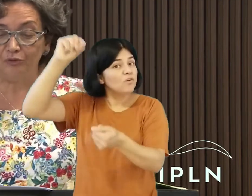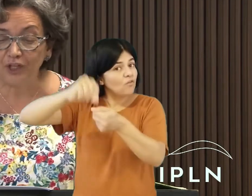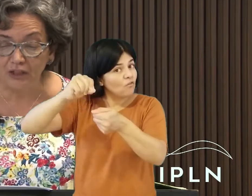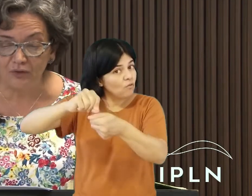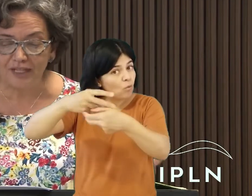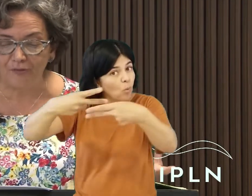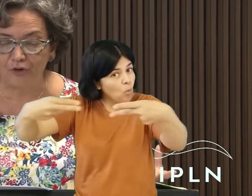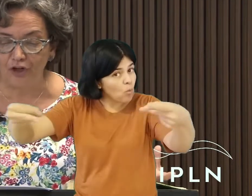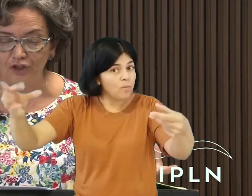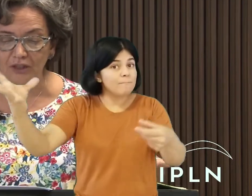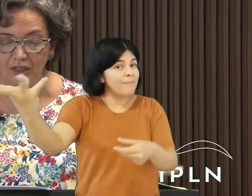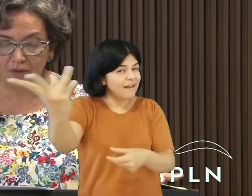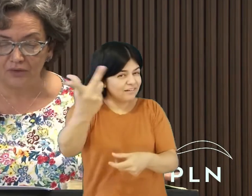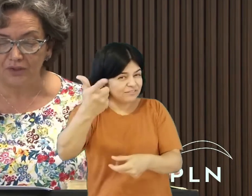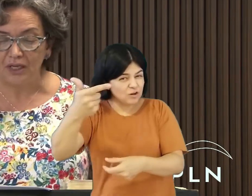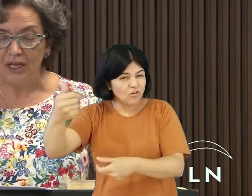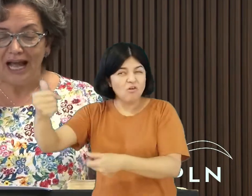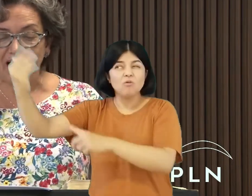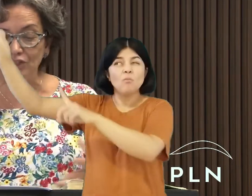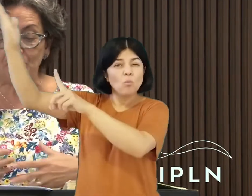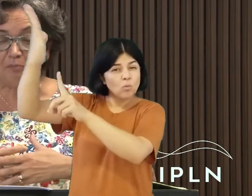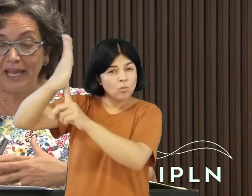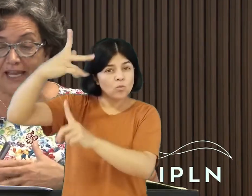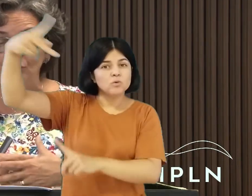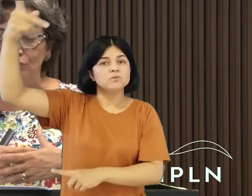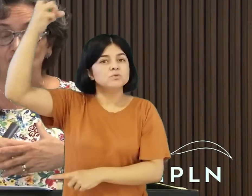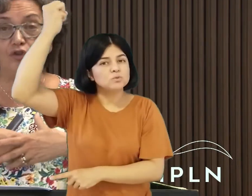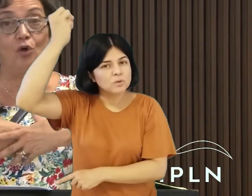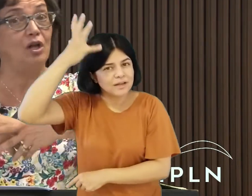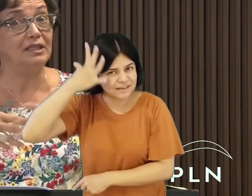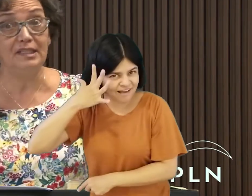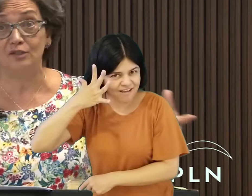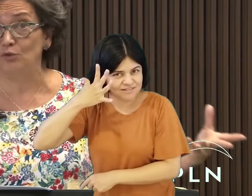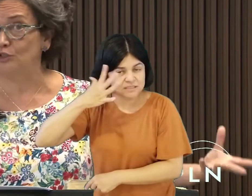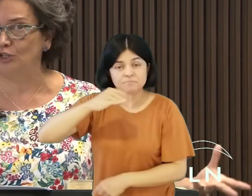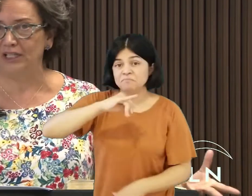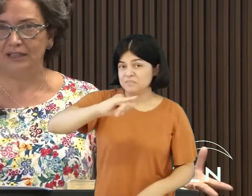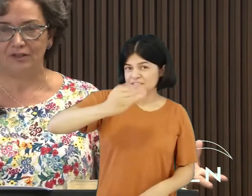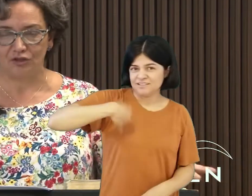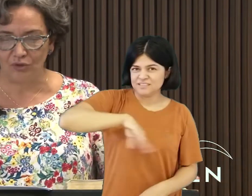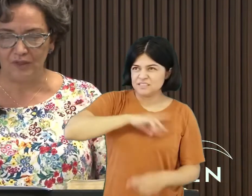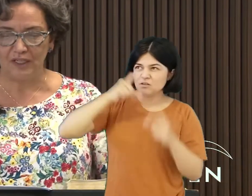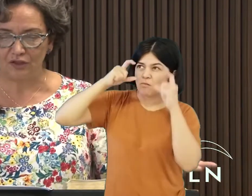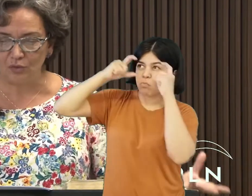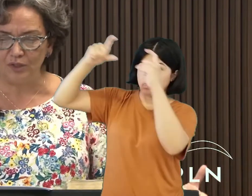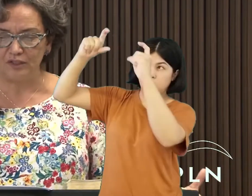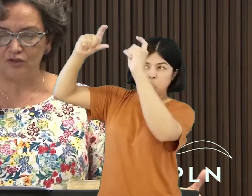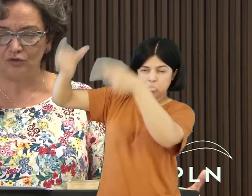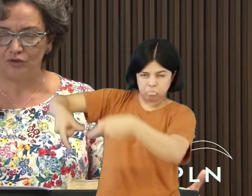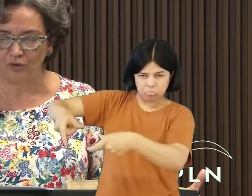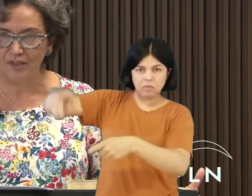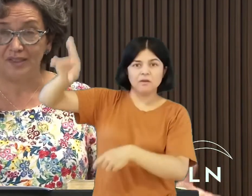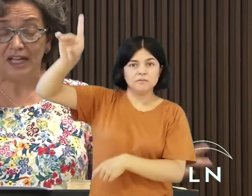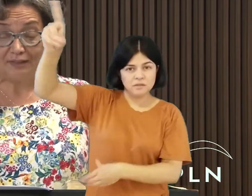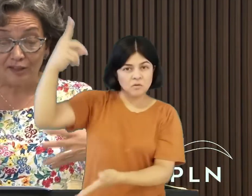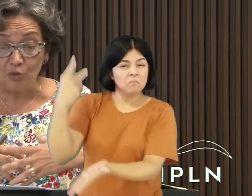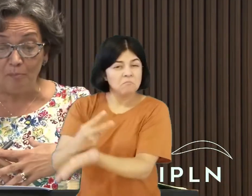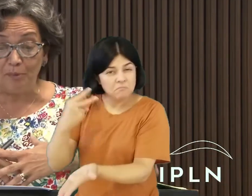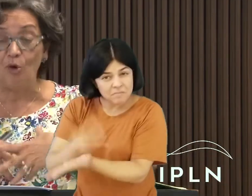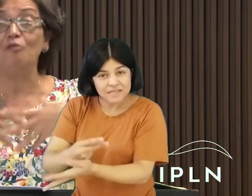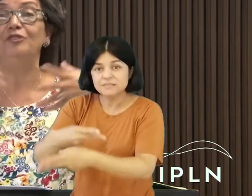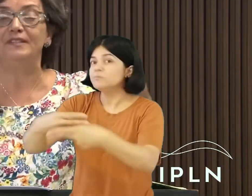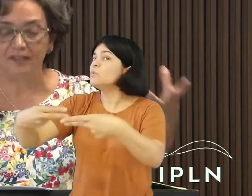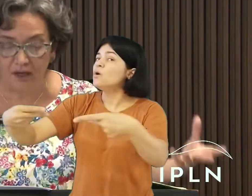dar ouvidos à voz de Deus a despeito de todas as suas orientações e as suas instruções, da